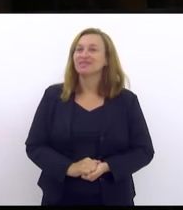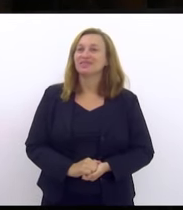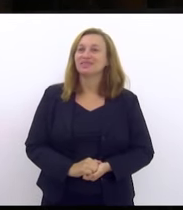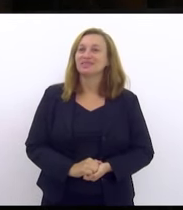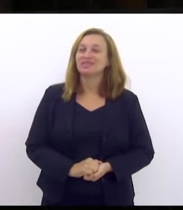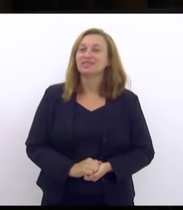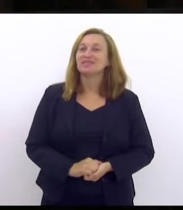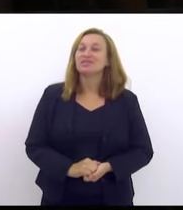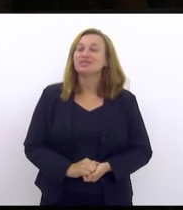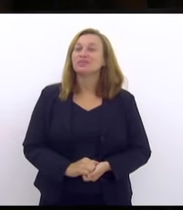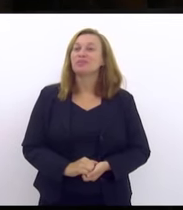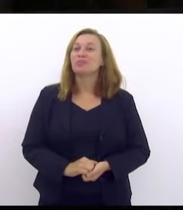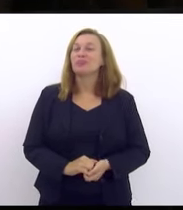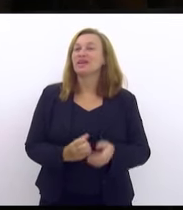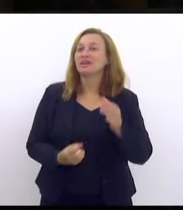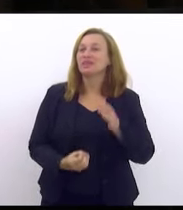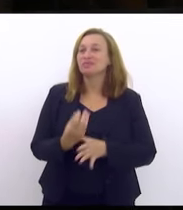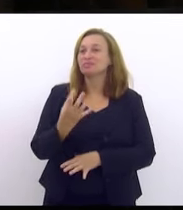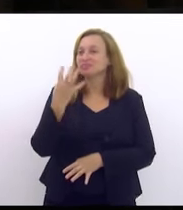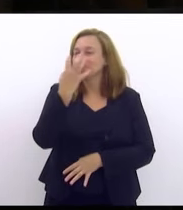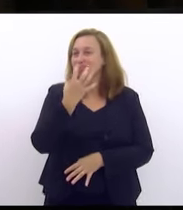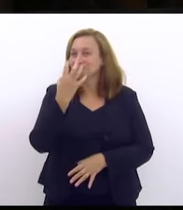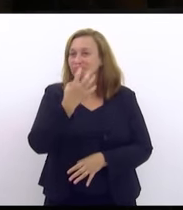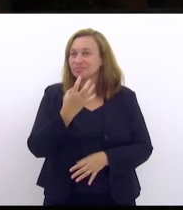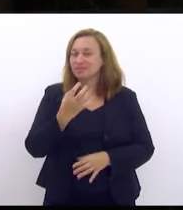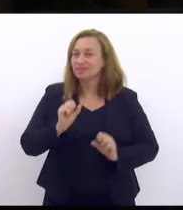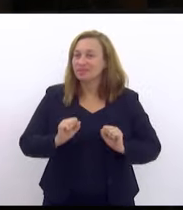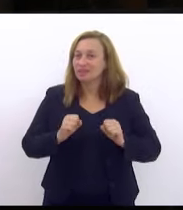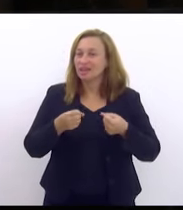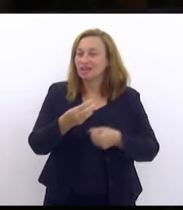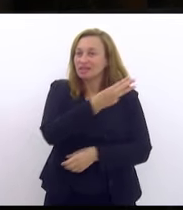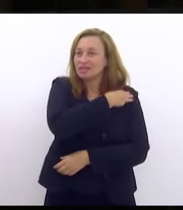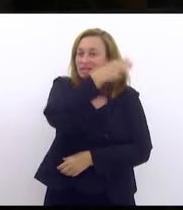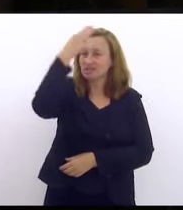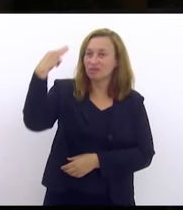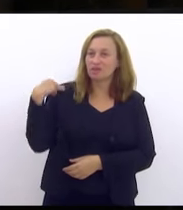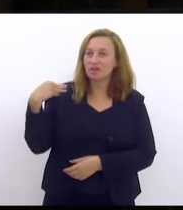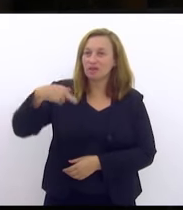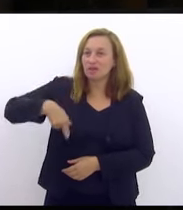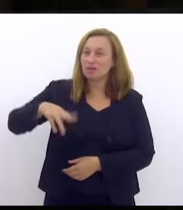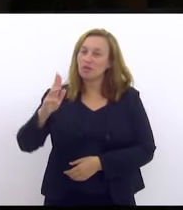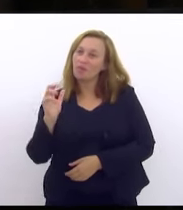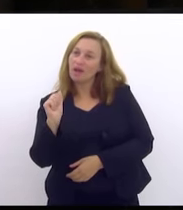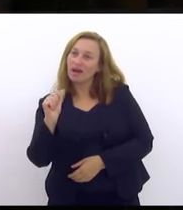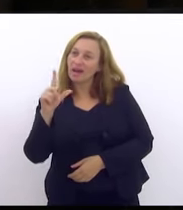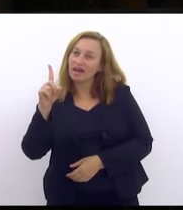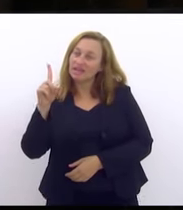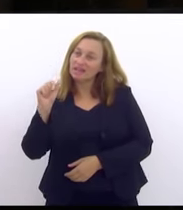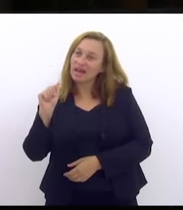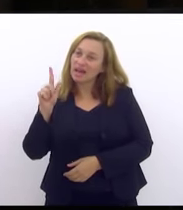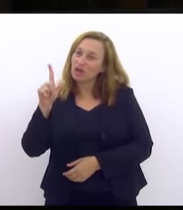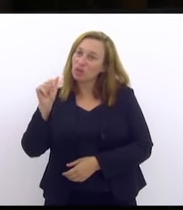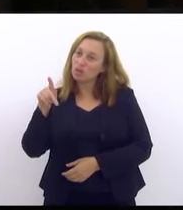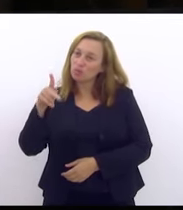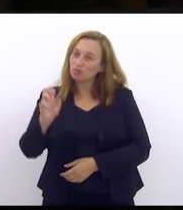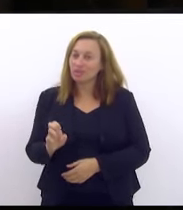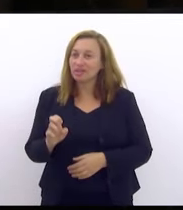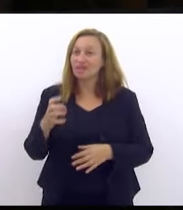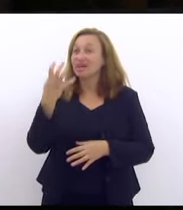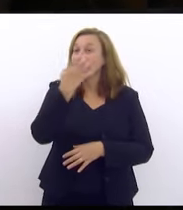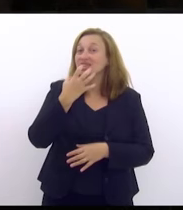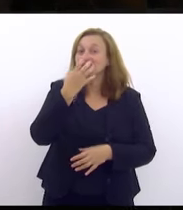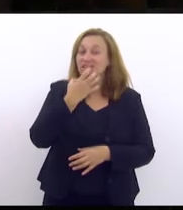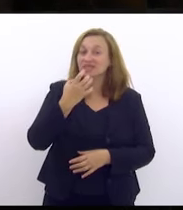compusemos uma canção dedicada à Nossa Senhora de Guadalupe. E eu queria, então, terminar esse trecho cantando o